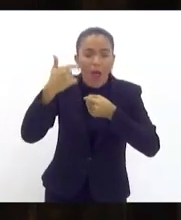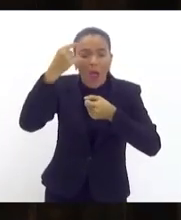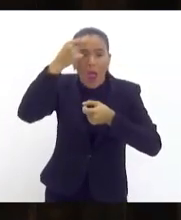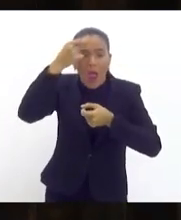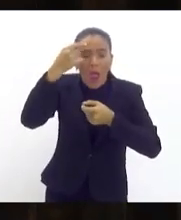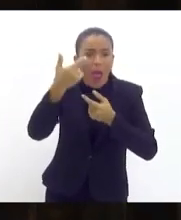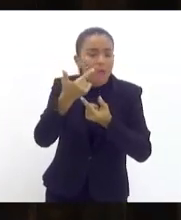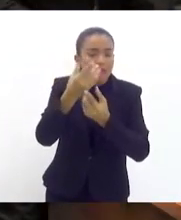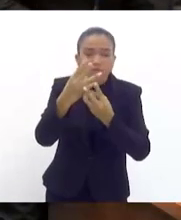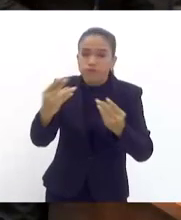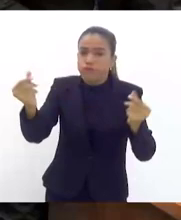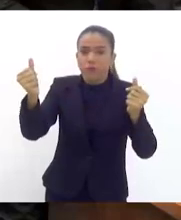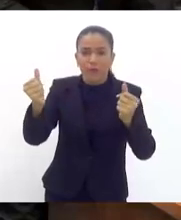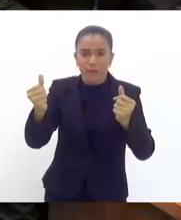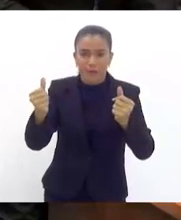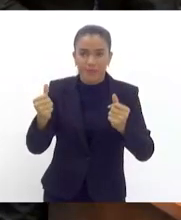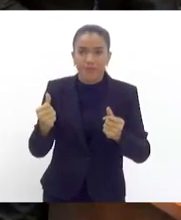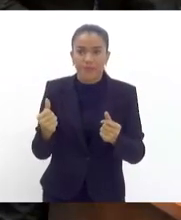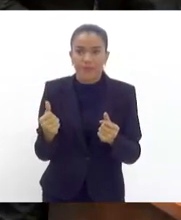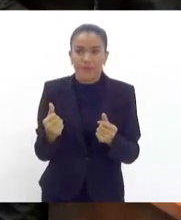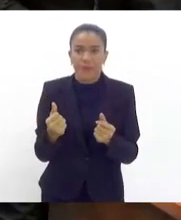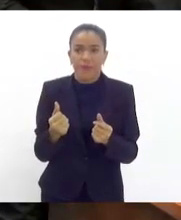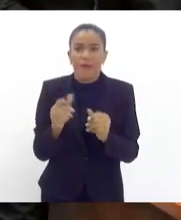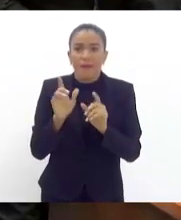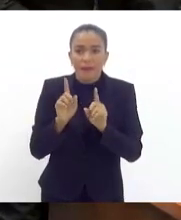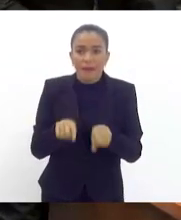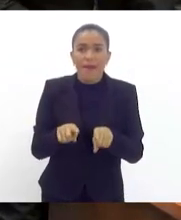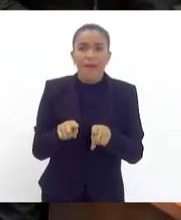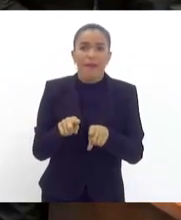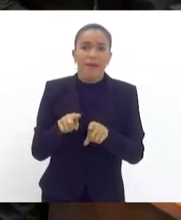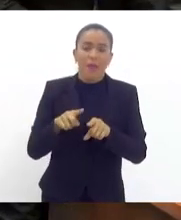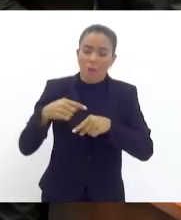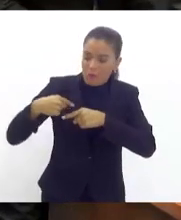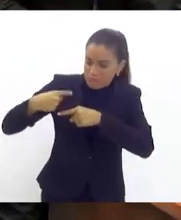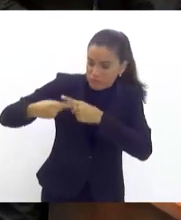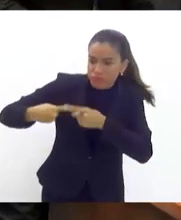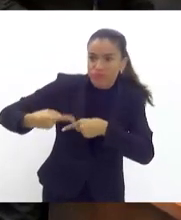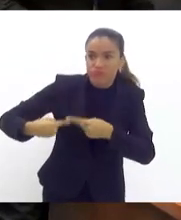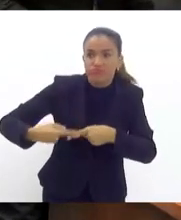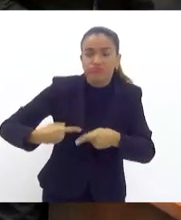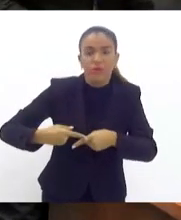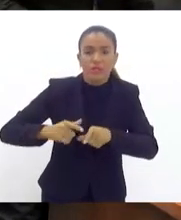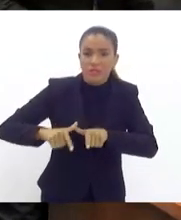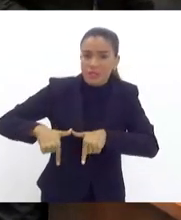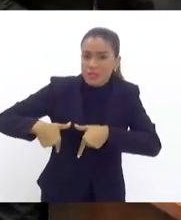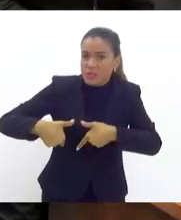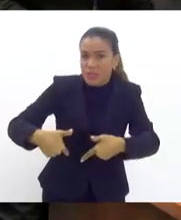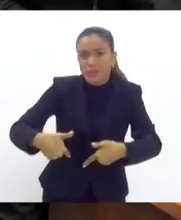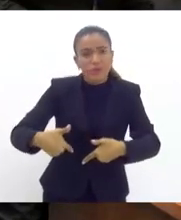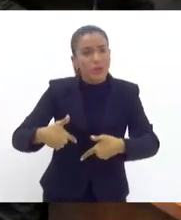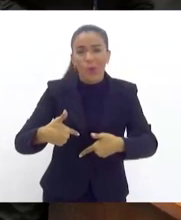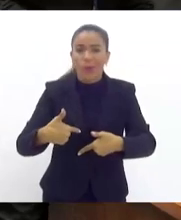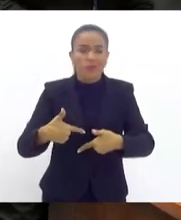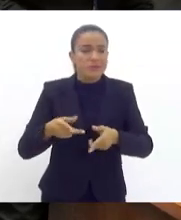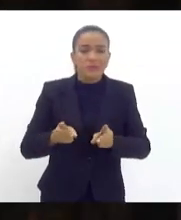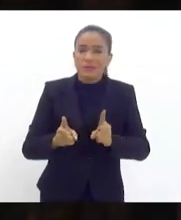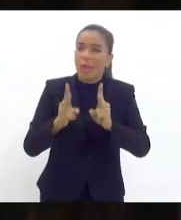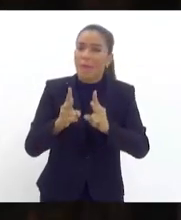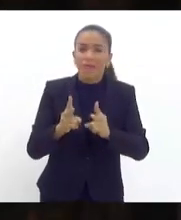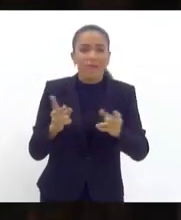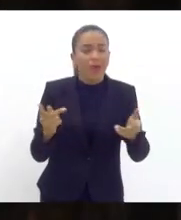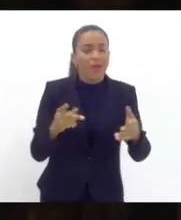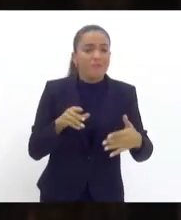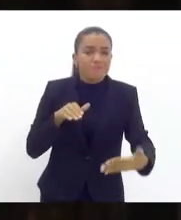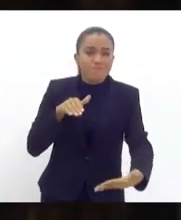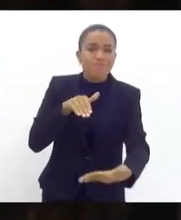discernimento enfim é uma é uma sequência de ações que vai desembocar sempre na segurança pública